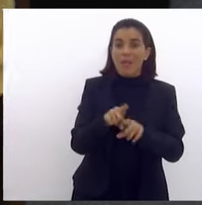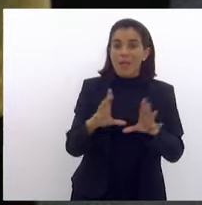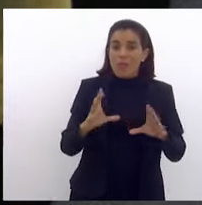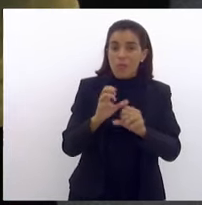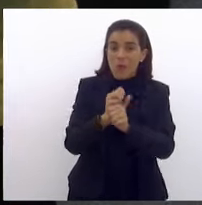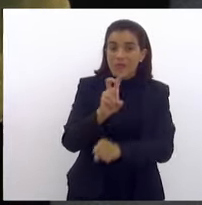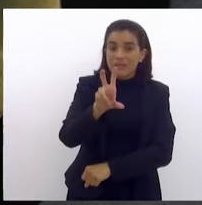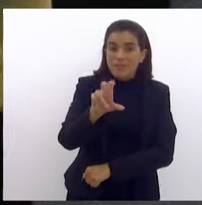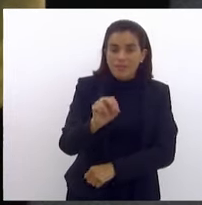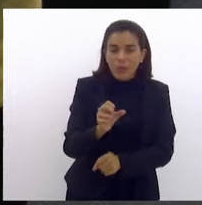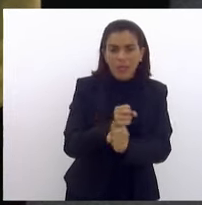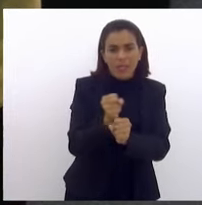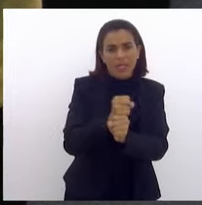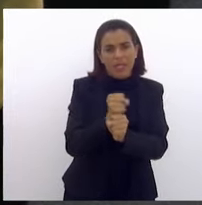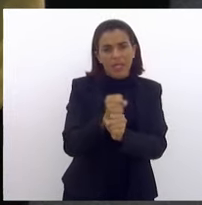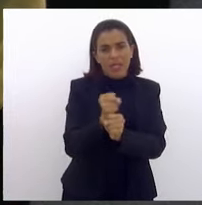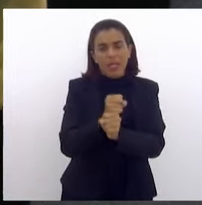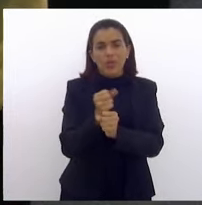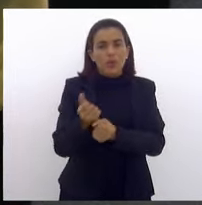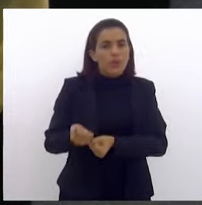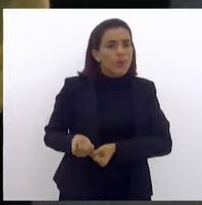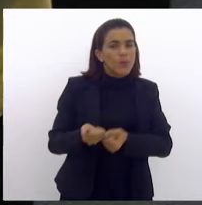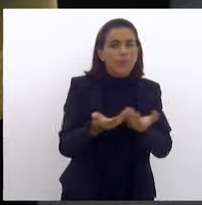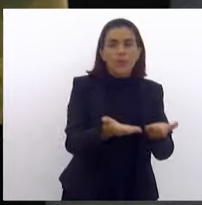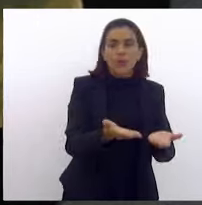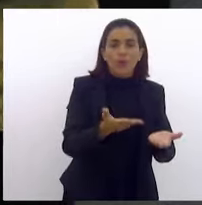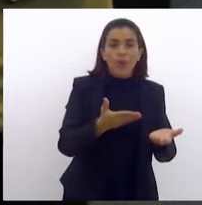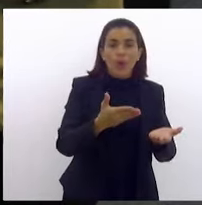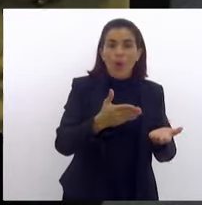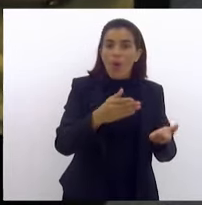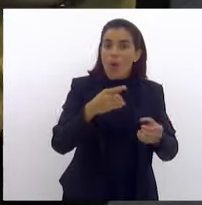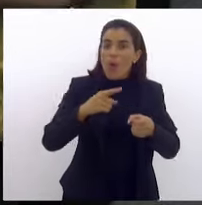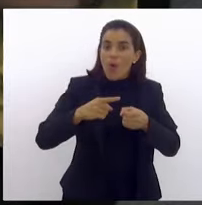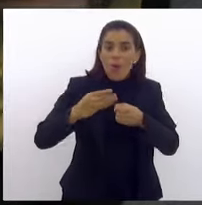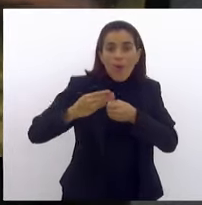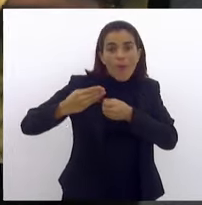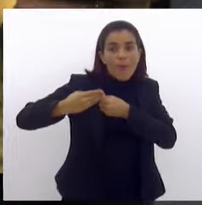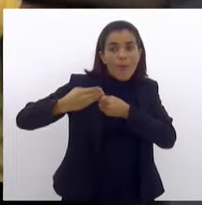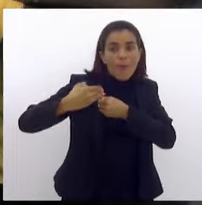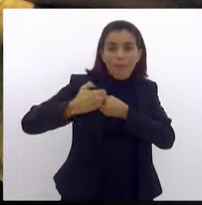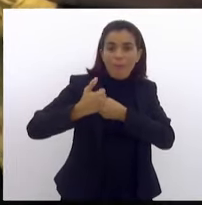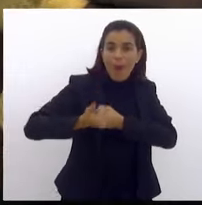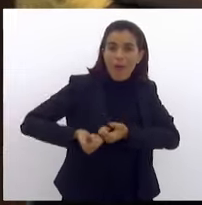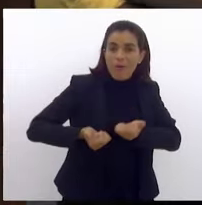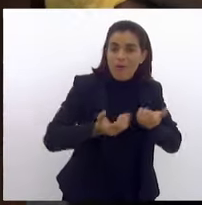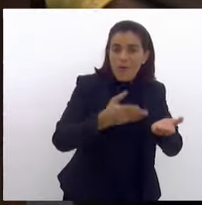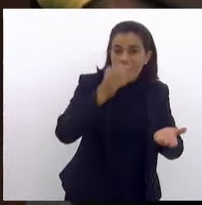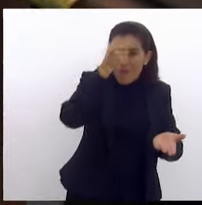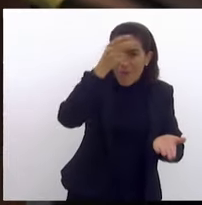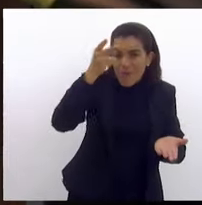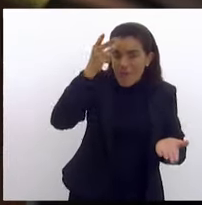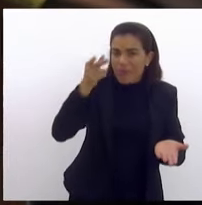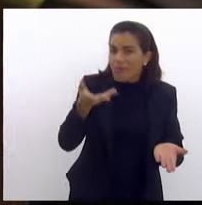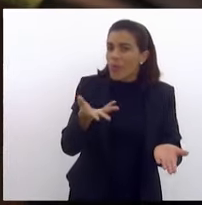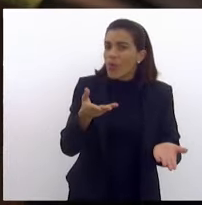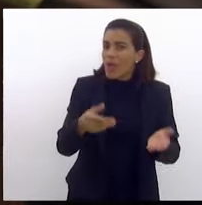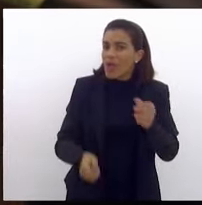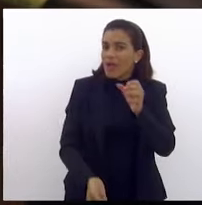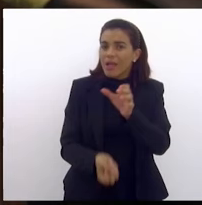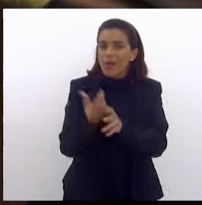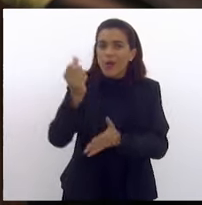50 anos e que atribuiu um bairro inteiro para o município, que fez inclusive a sua